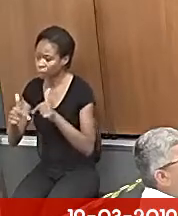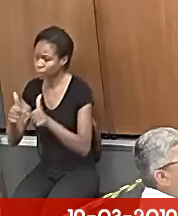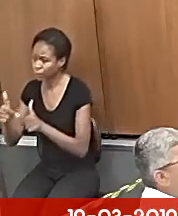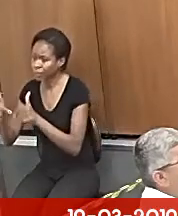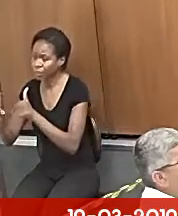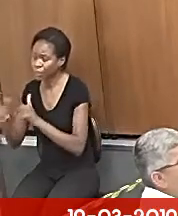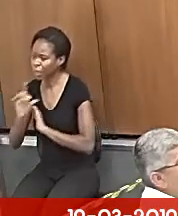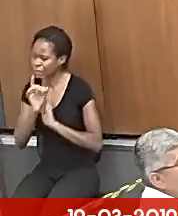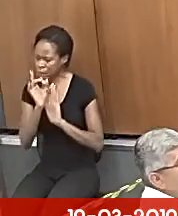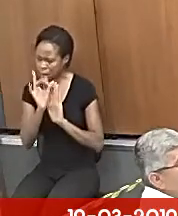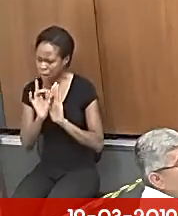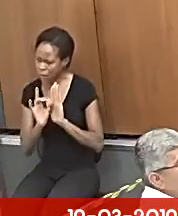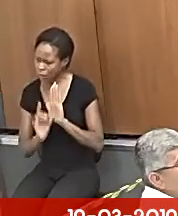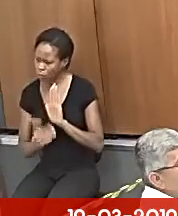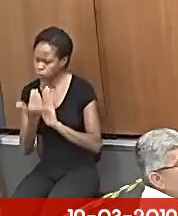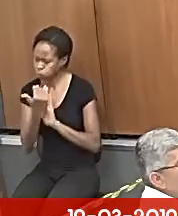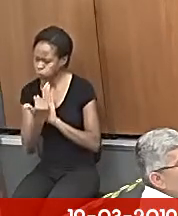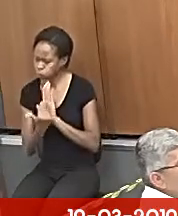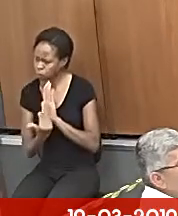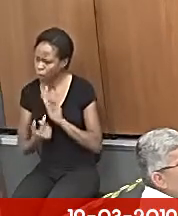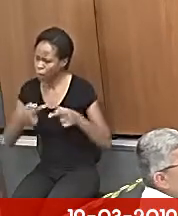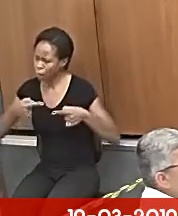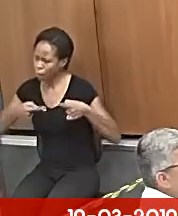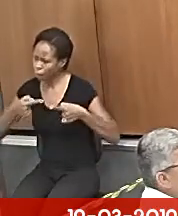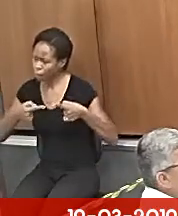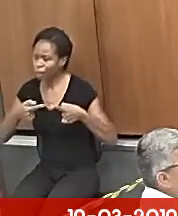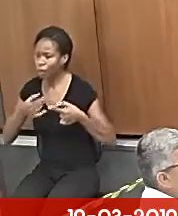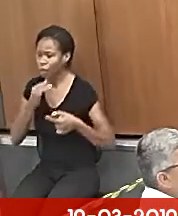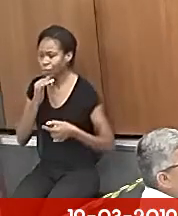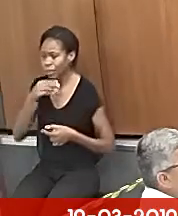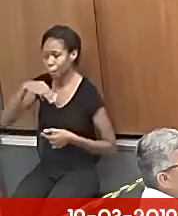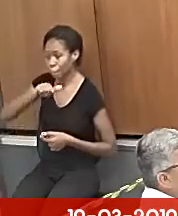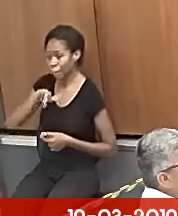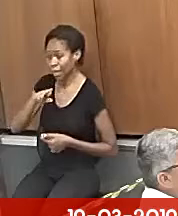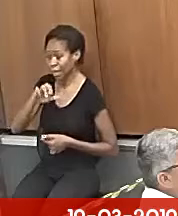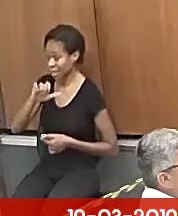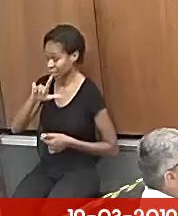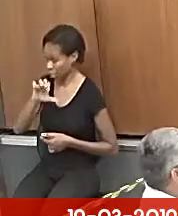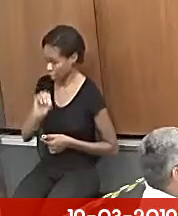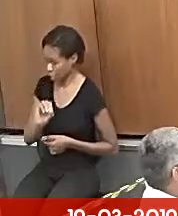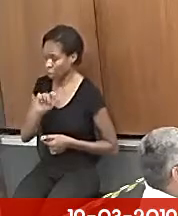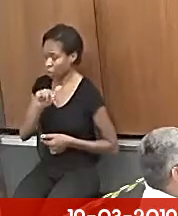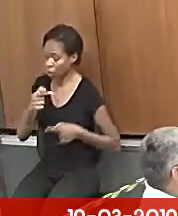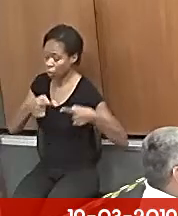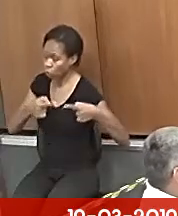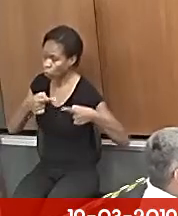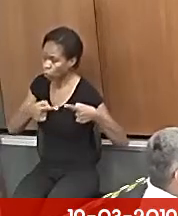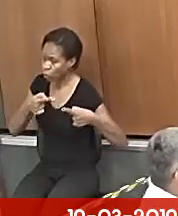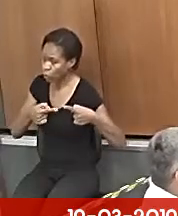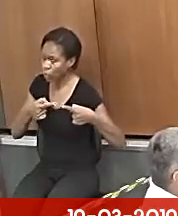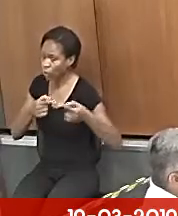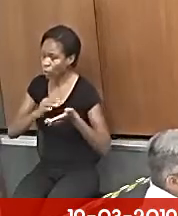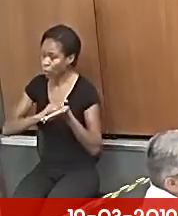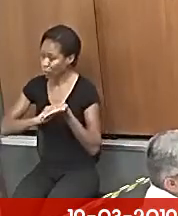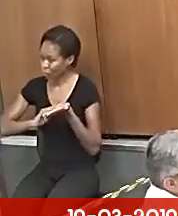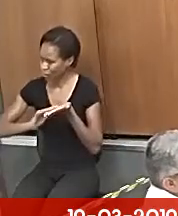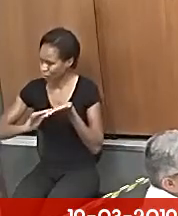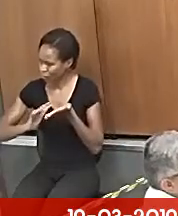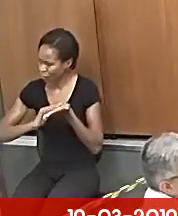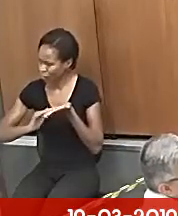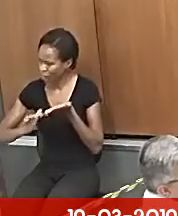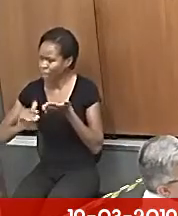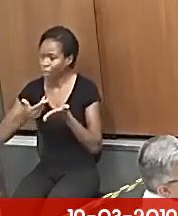que nós vamos discutir a questão do braille da da escola estadual nós temos